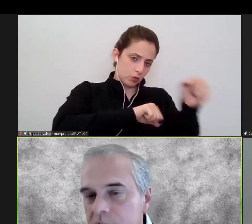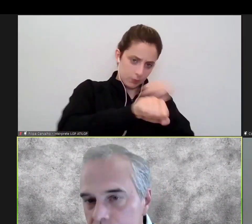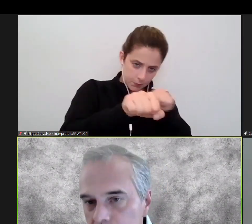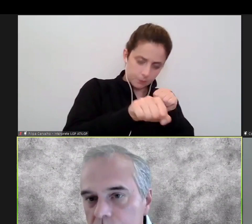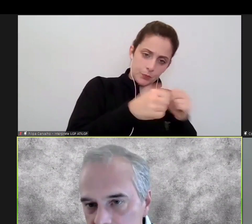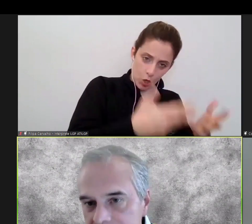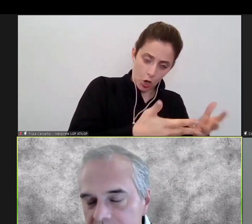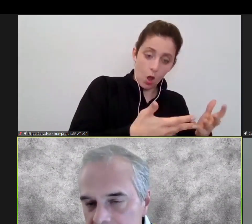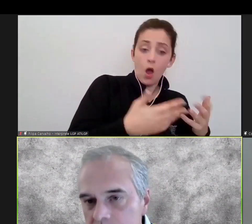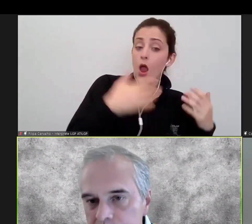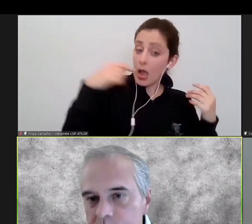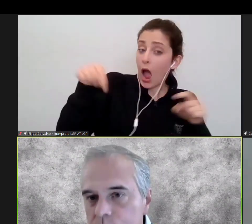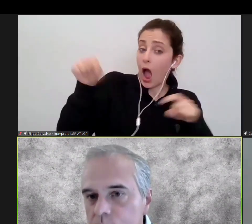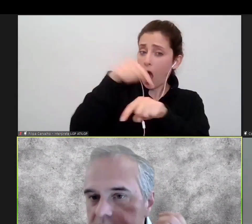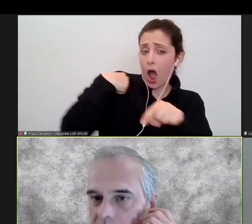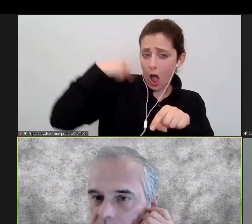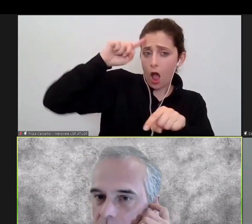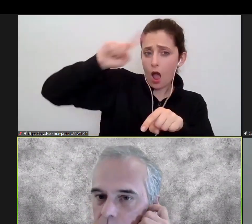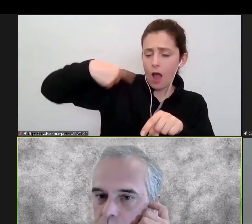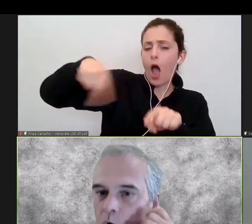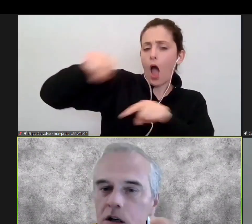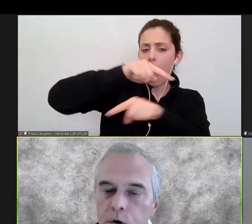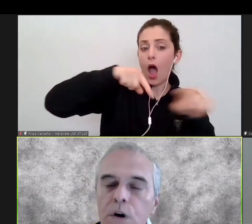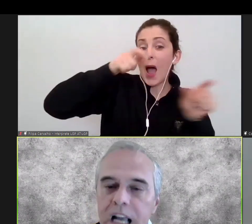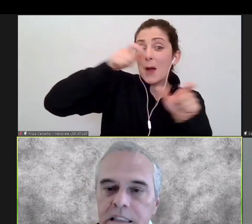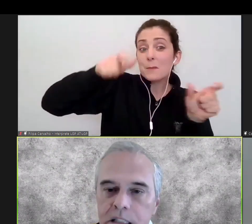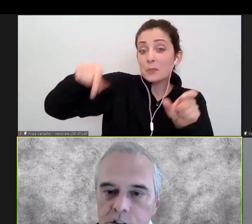muitas dessas pessoas, elas são